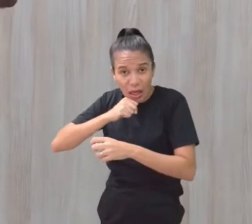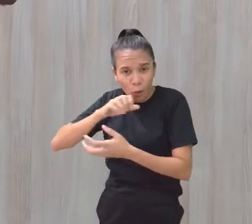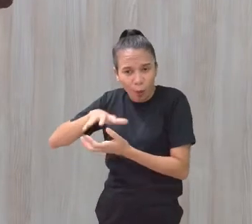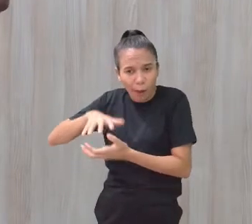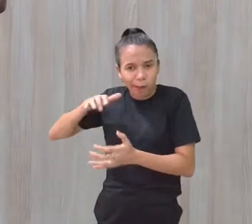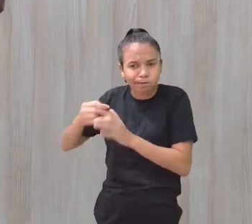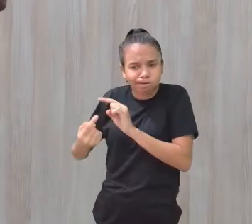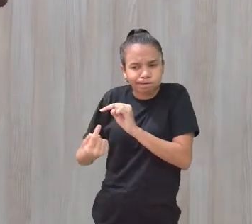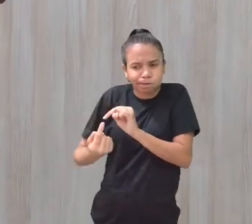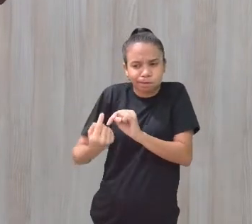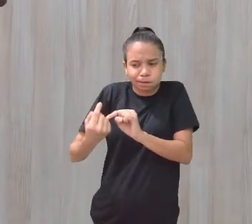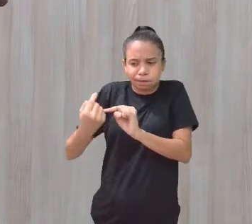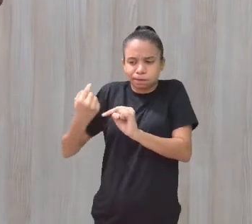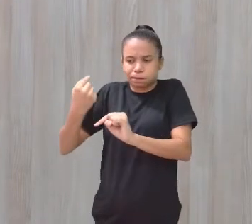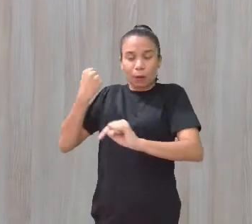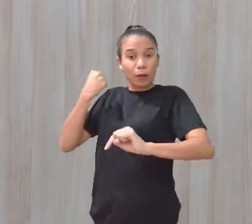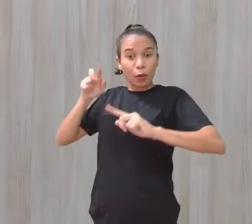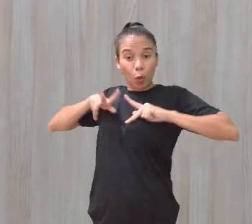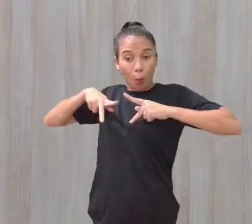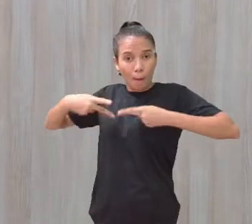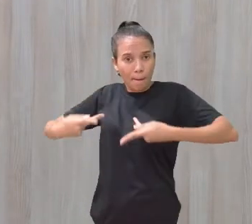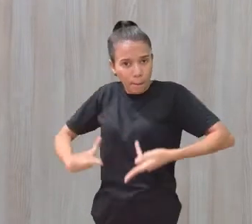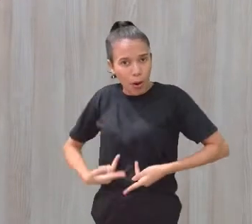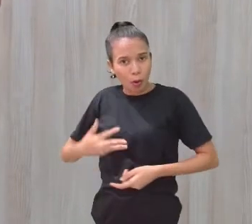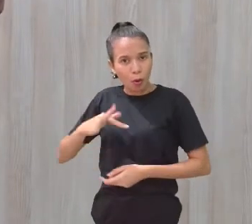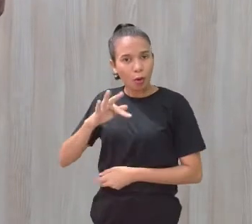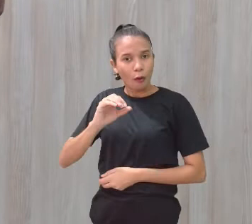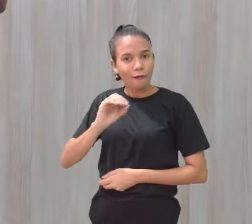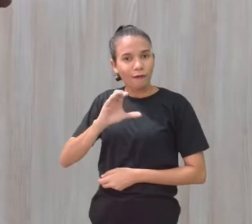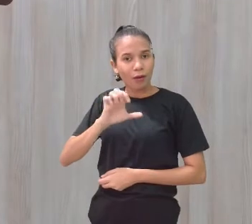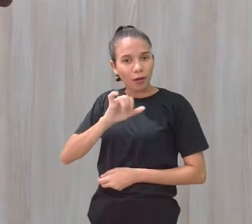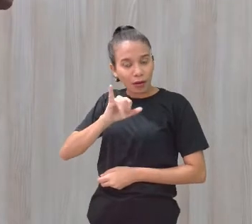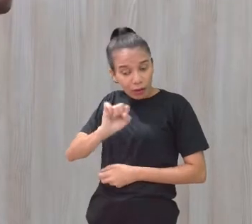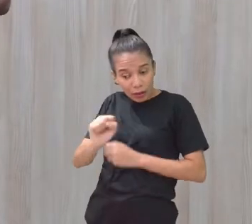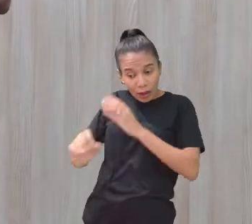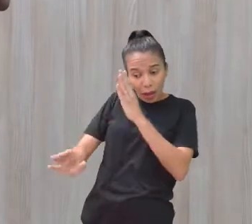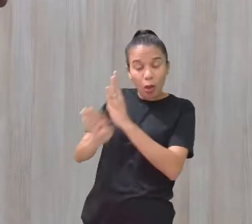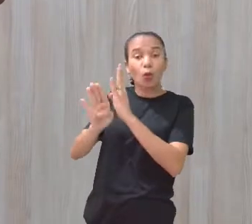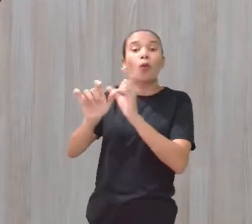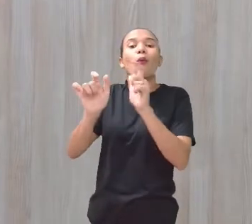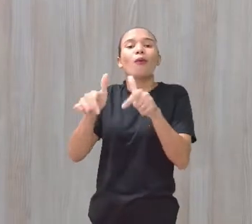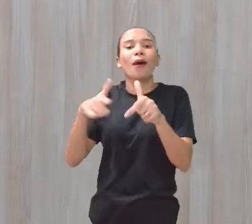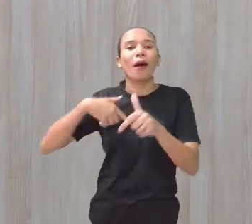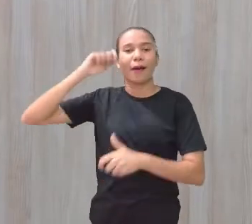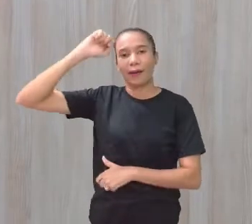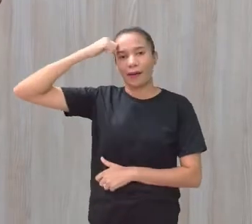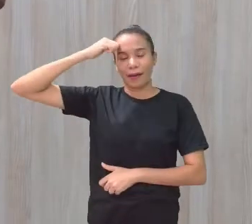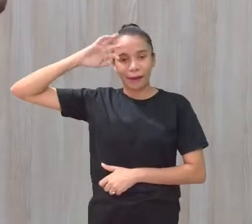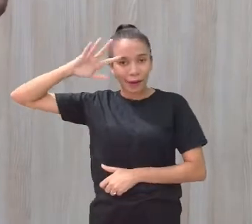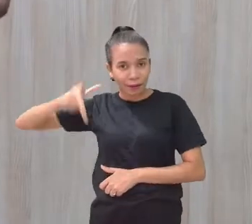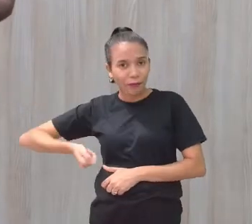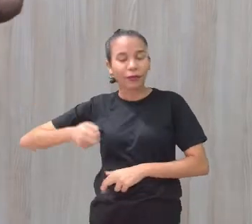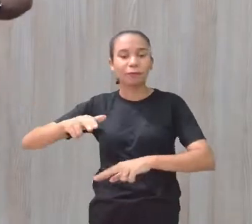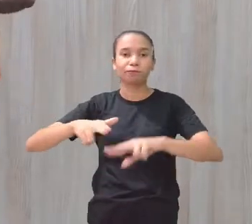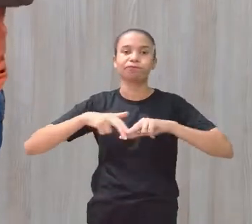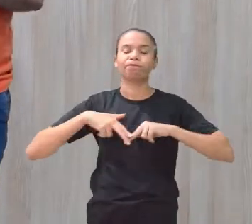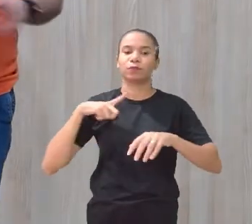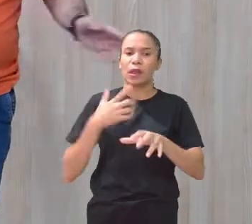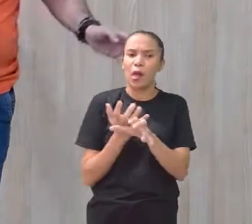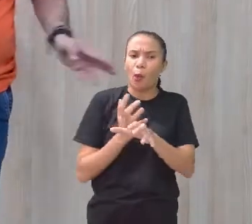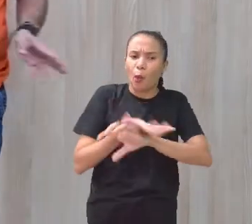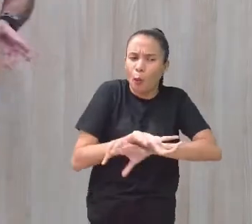de ancestrais humanos, eles foram encontrados no continente africano. Então, um continente